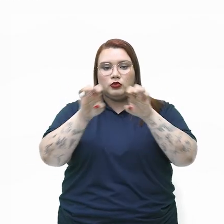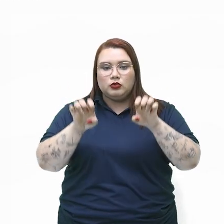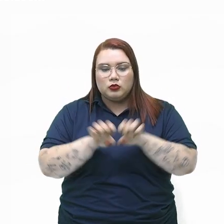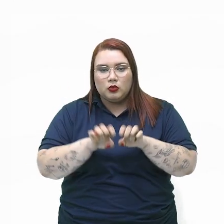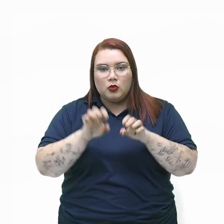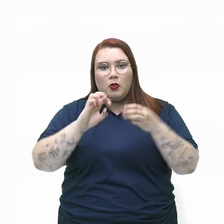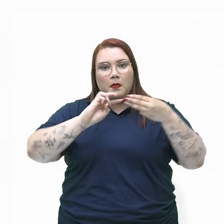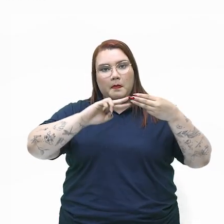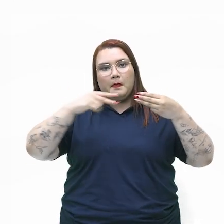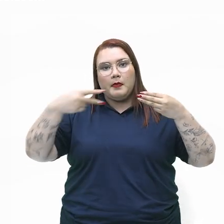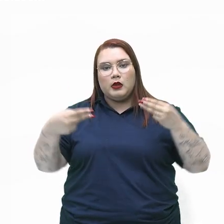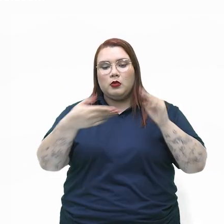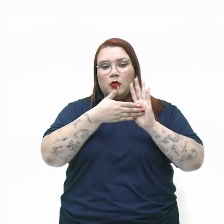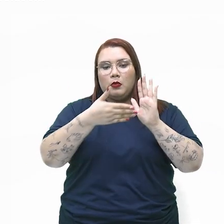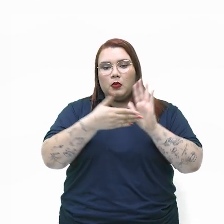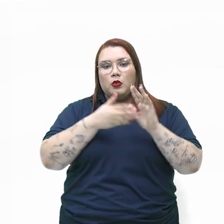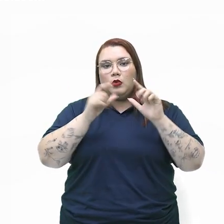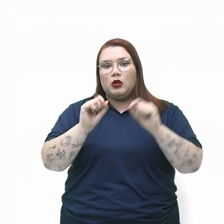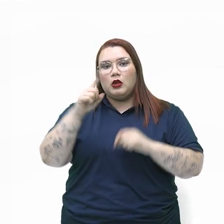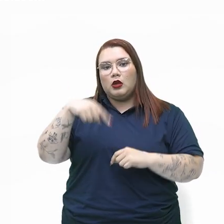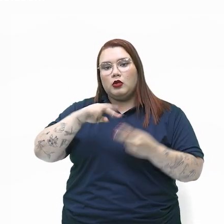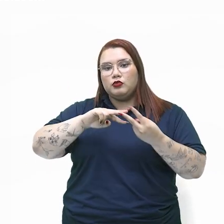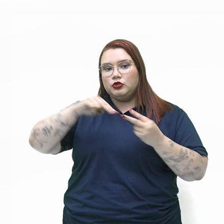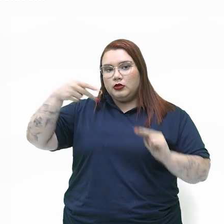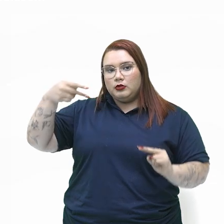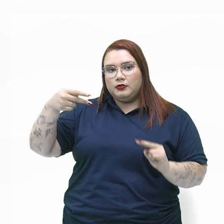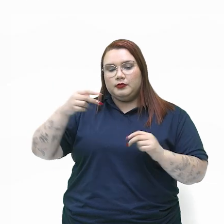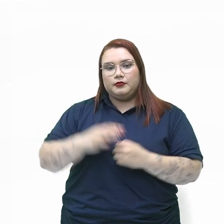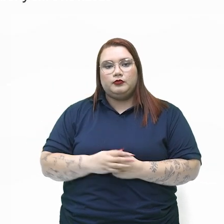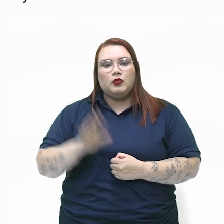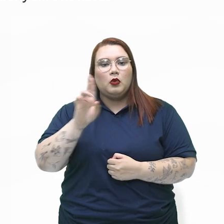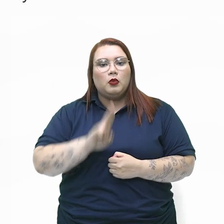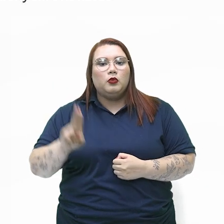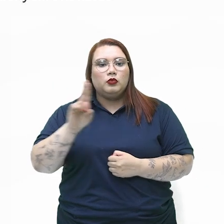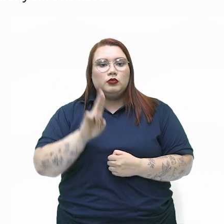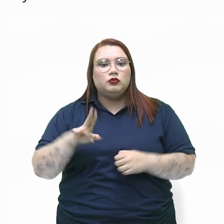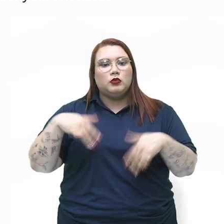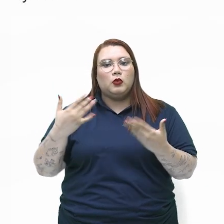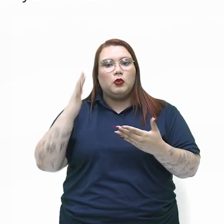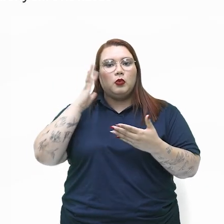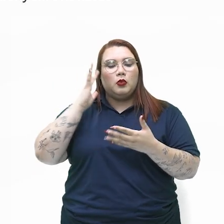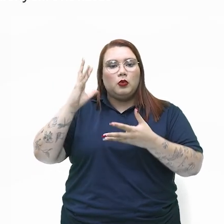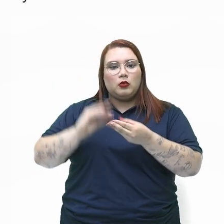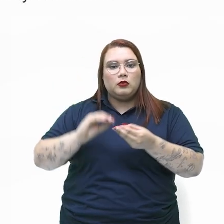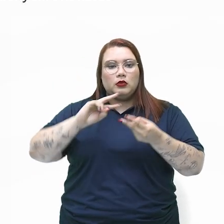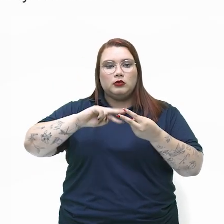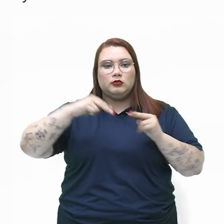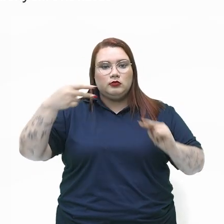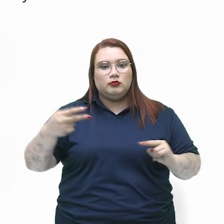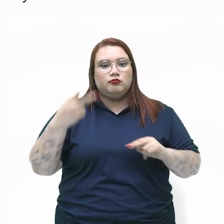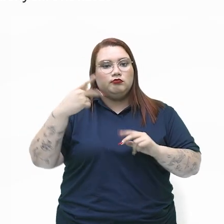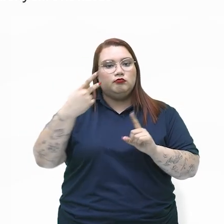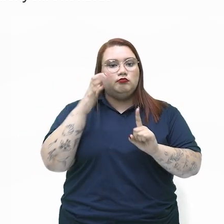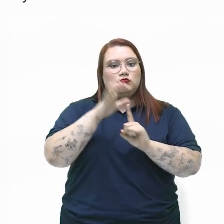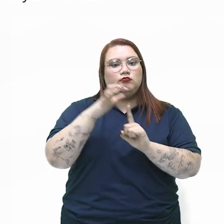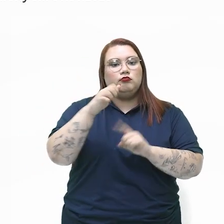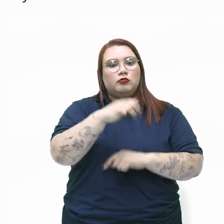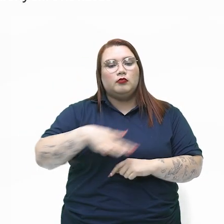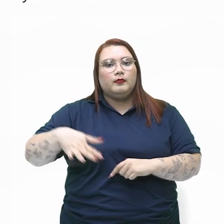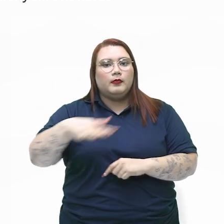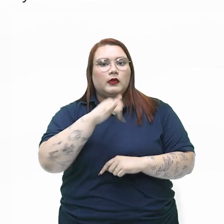Mendel supôs, que no caso é os genes. E quanto às suas aplicações, né? Então, compreensão da genética e